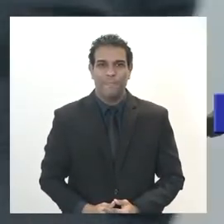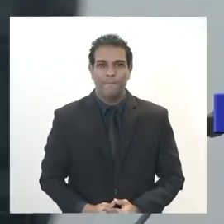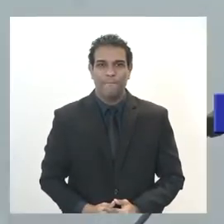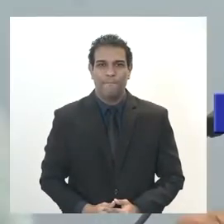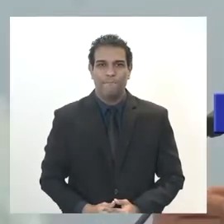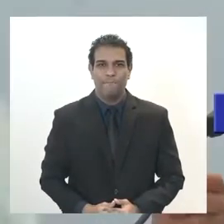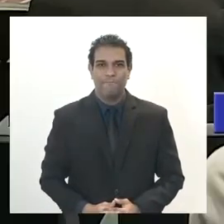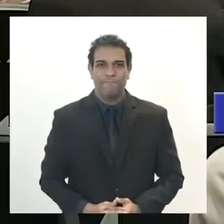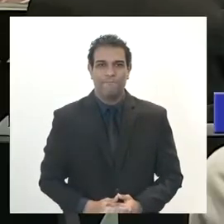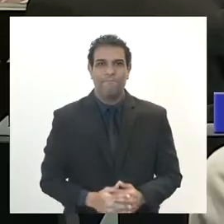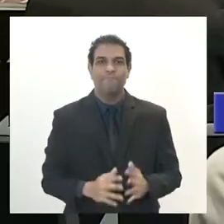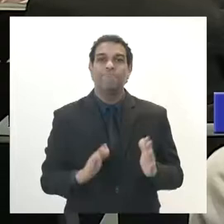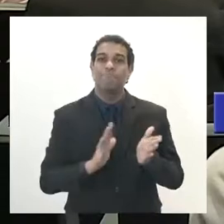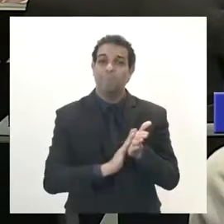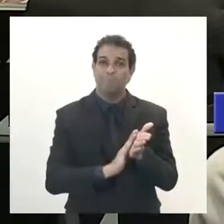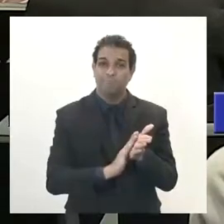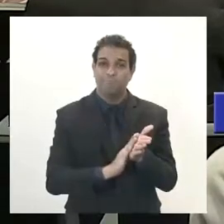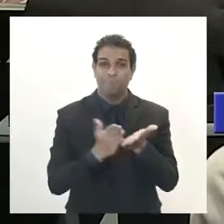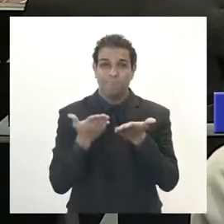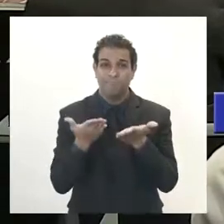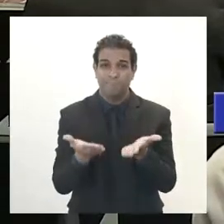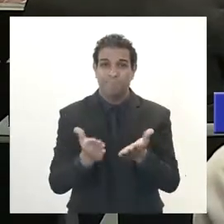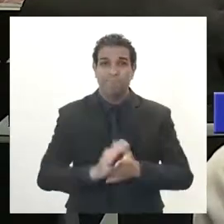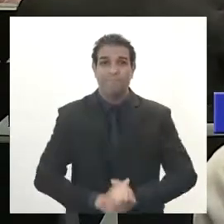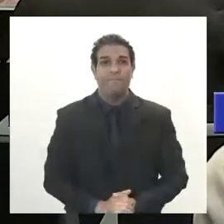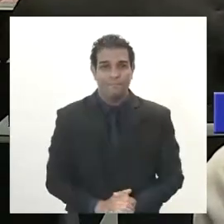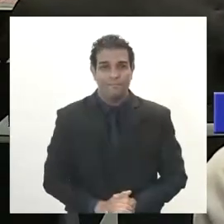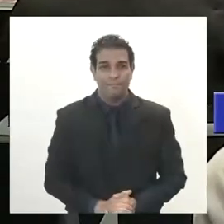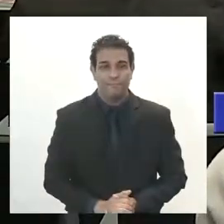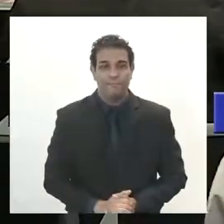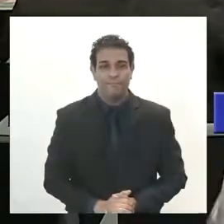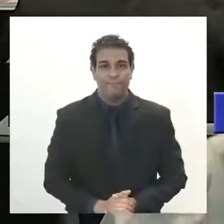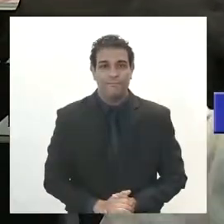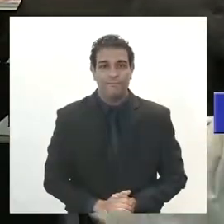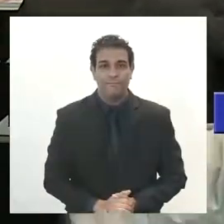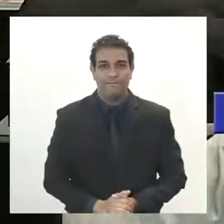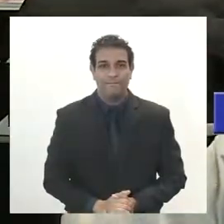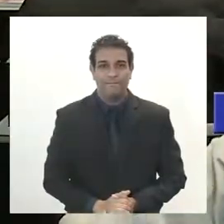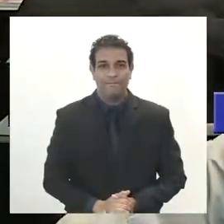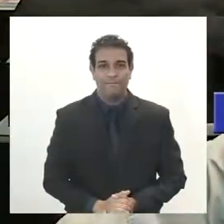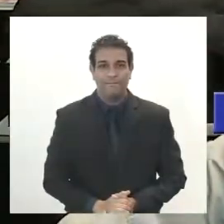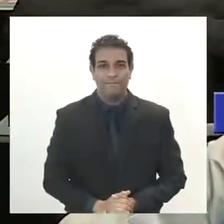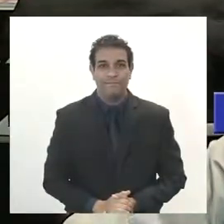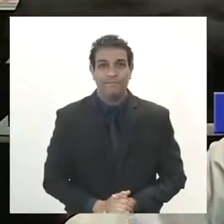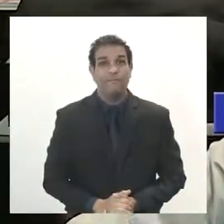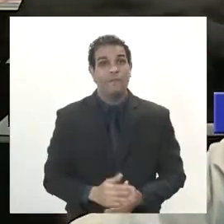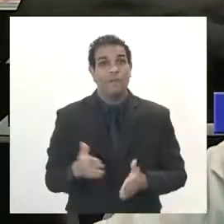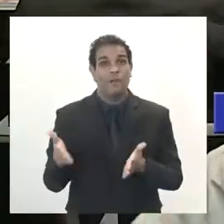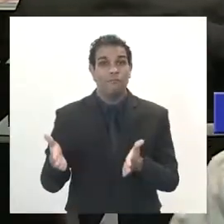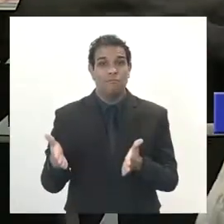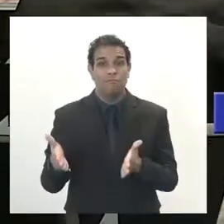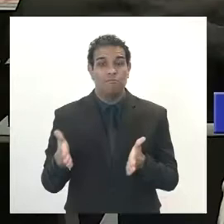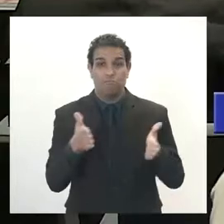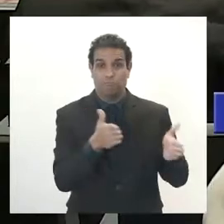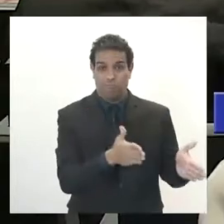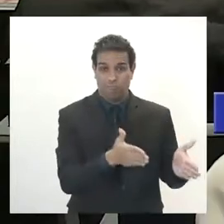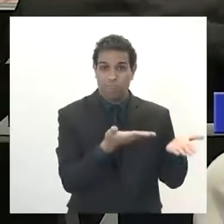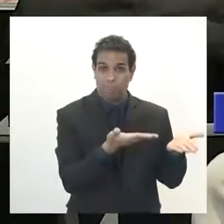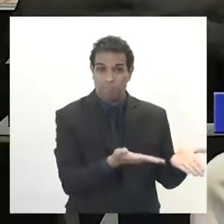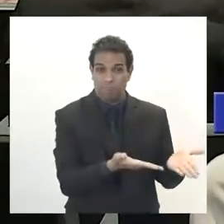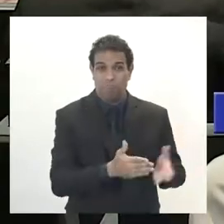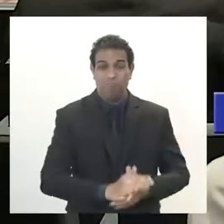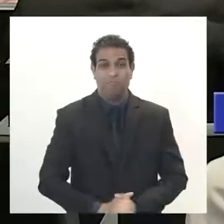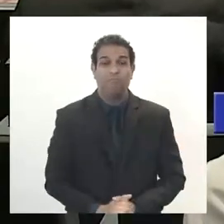e aqui já comprando amilson é a minha direita e